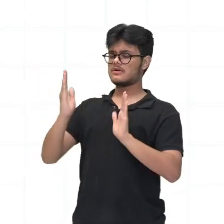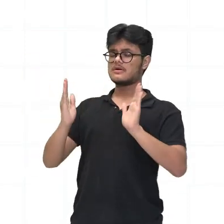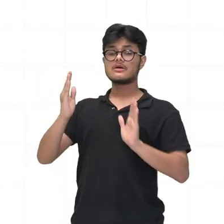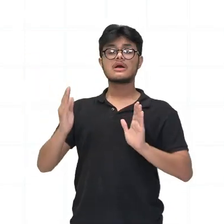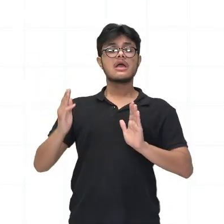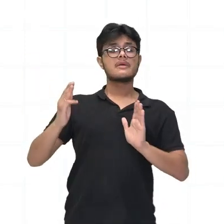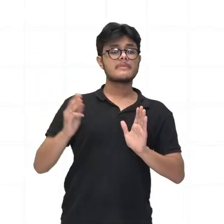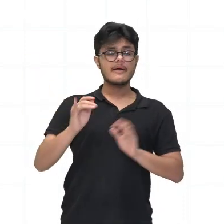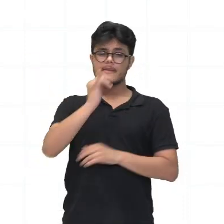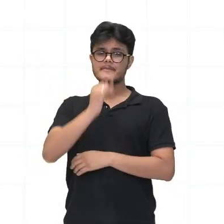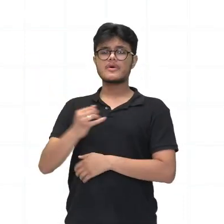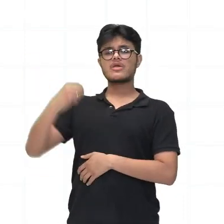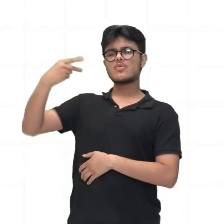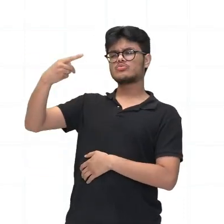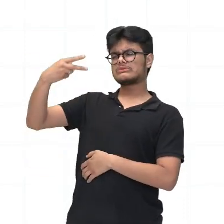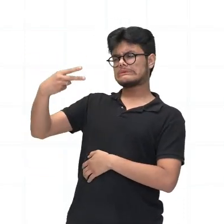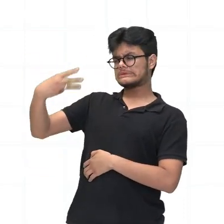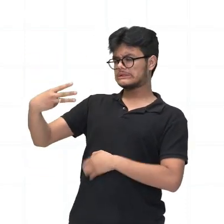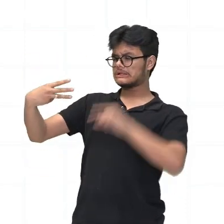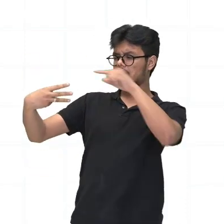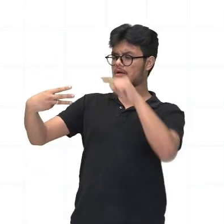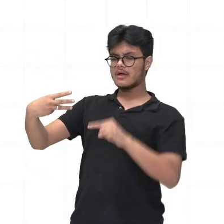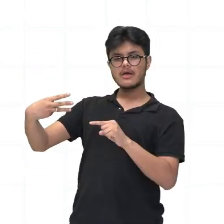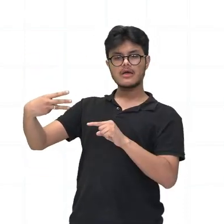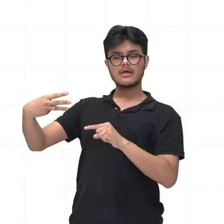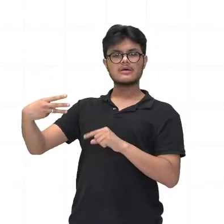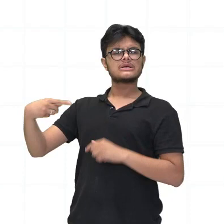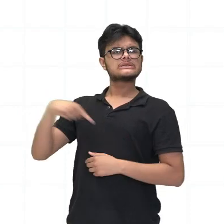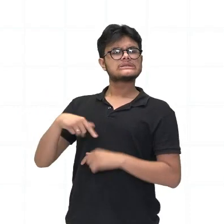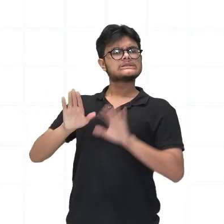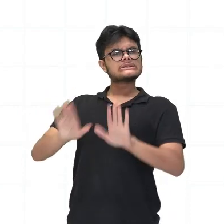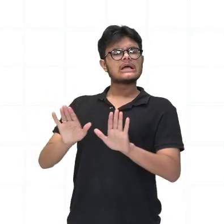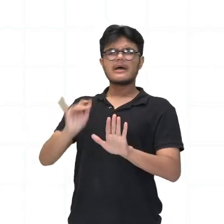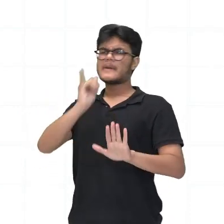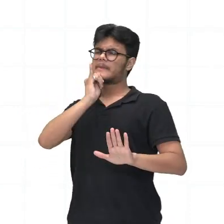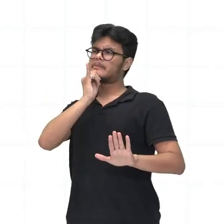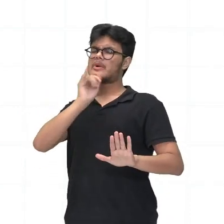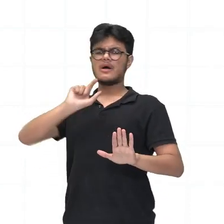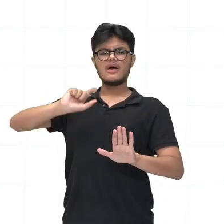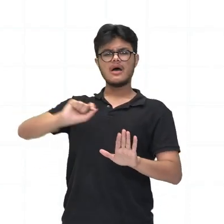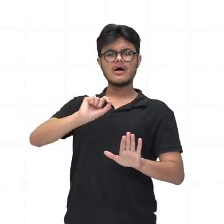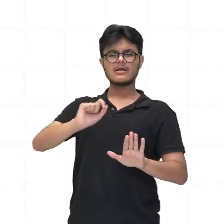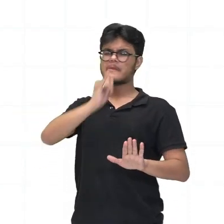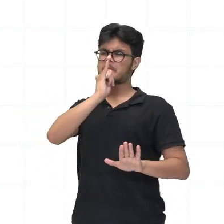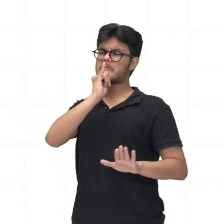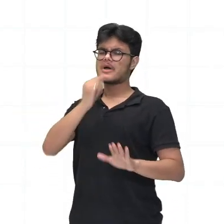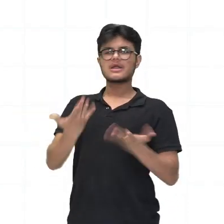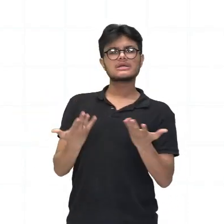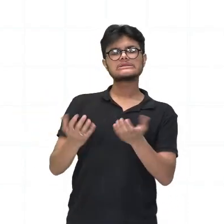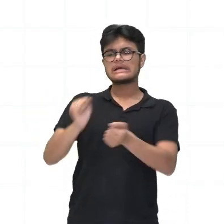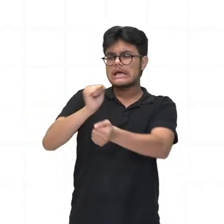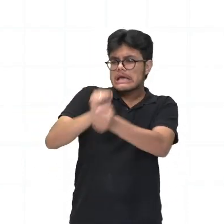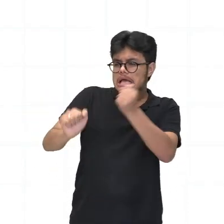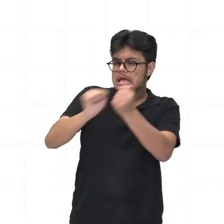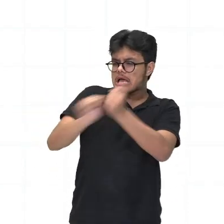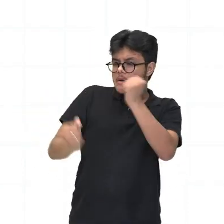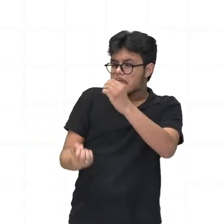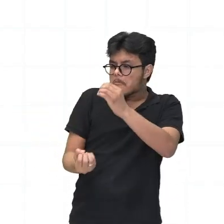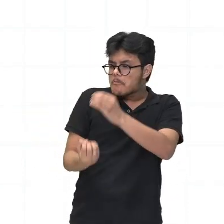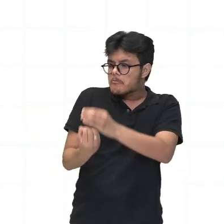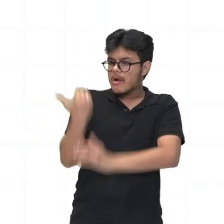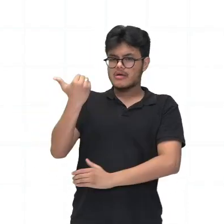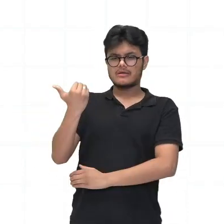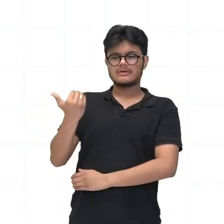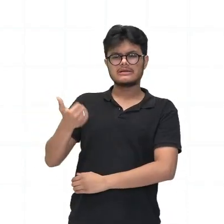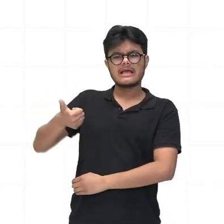versos, observem aí o exagero. Conseguir acordar estrelas com um golpe de polegar.